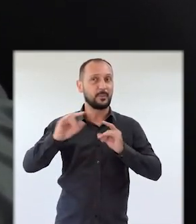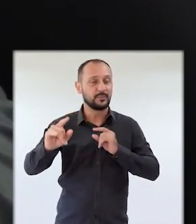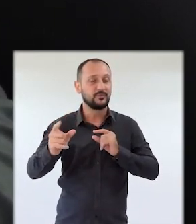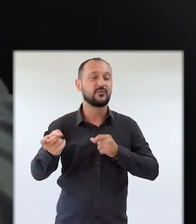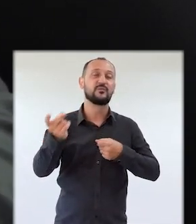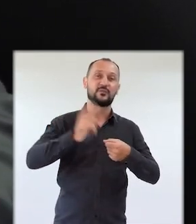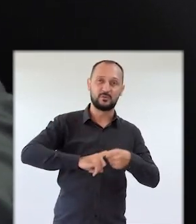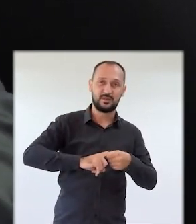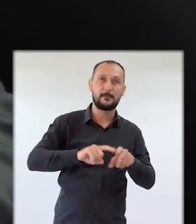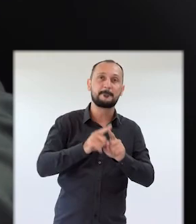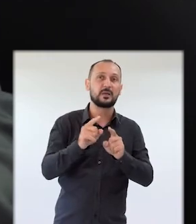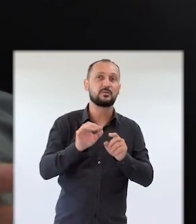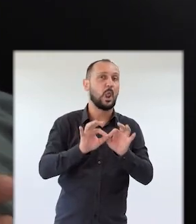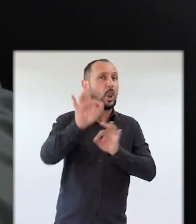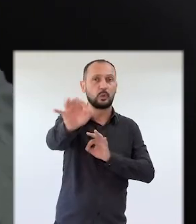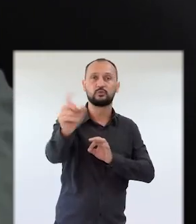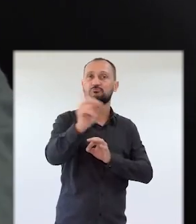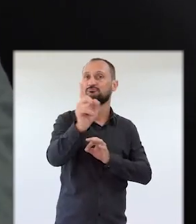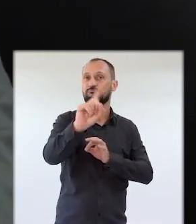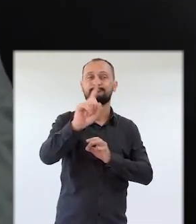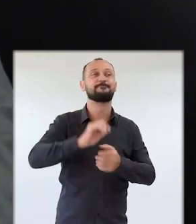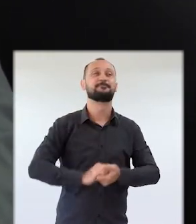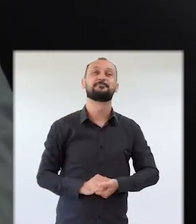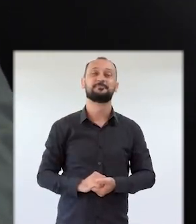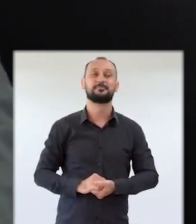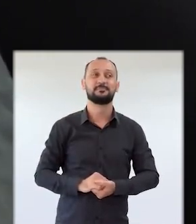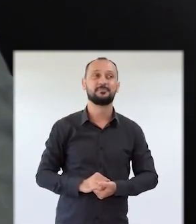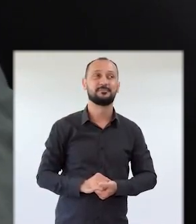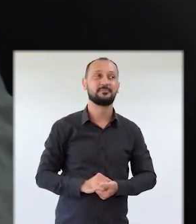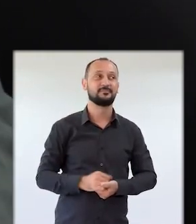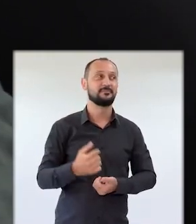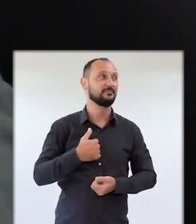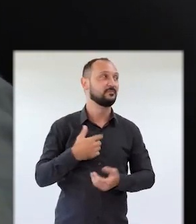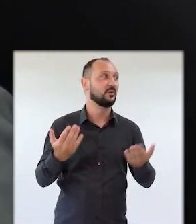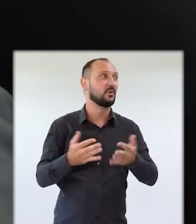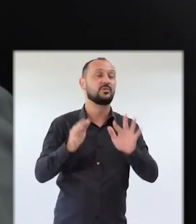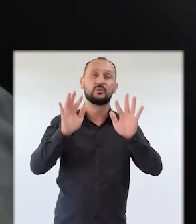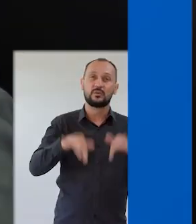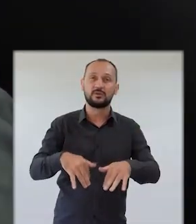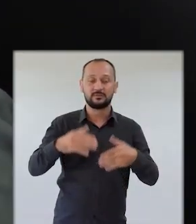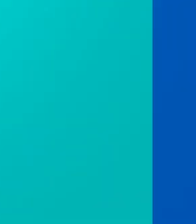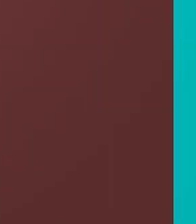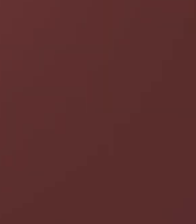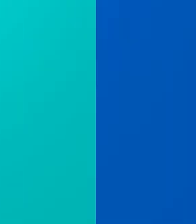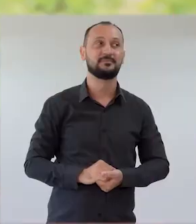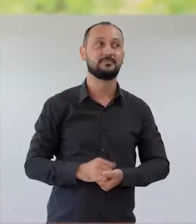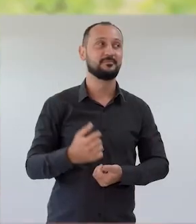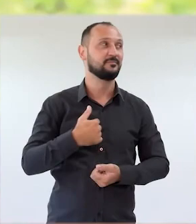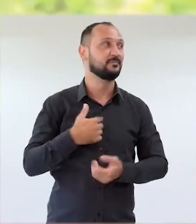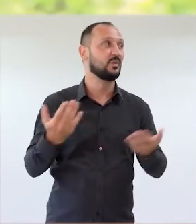cuide dela. Ela vai embora, mas volta. Mas que ela não está lá longe, não está.